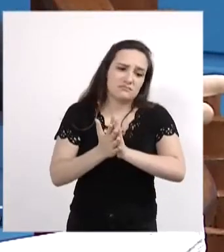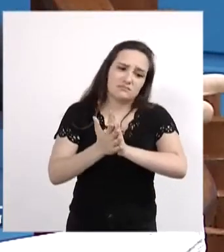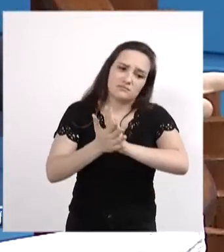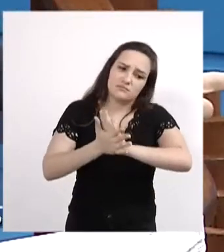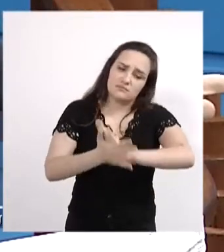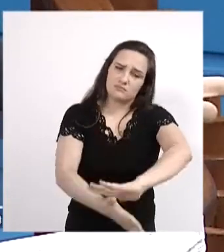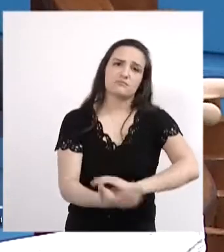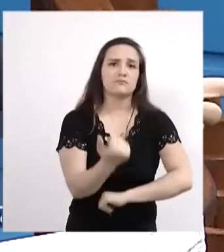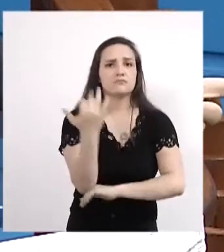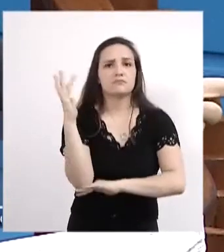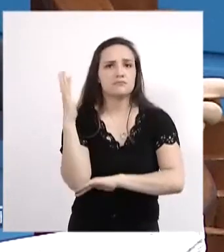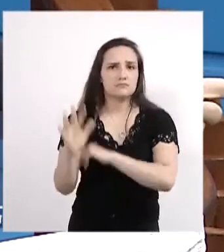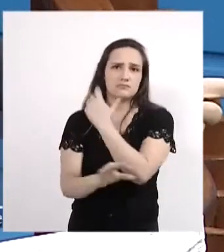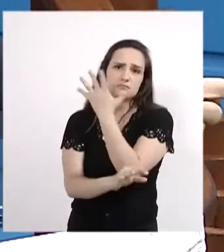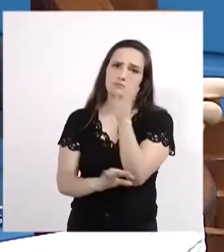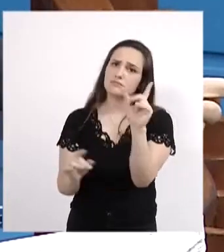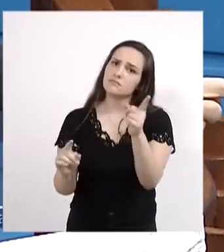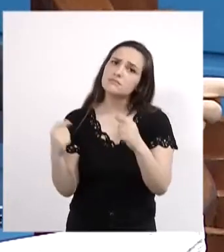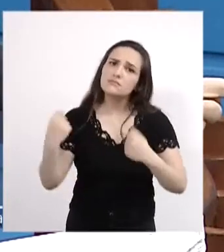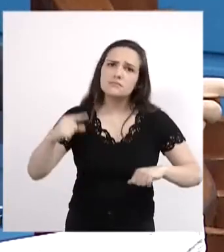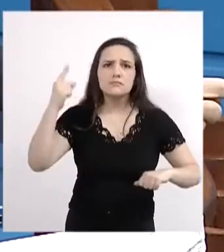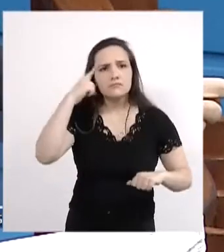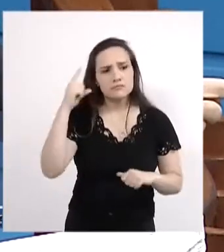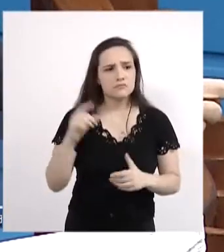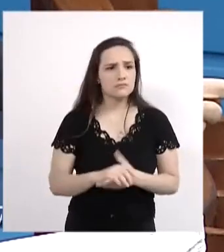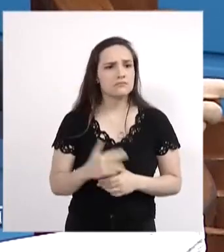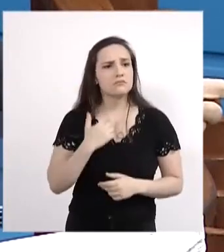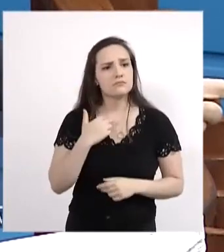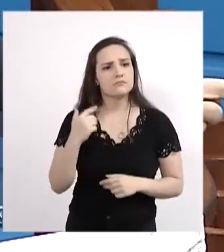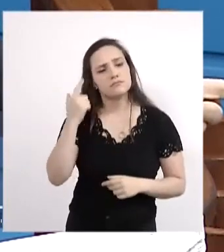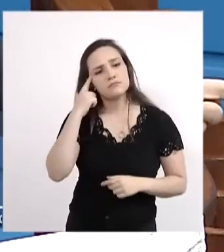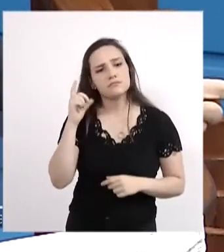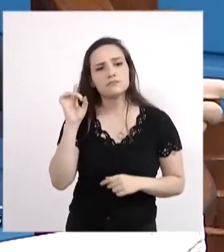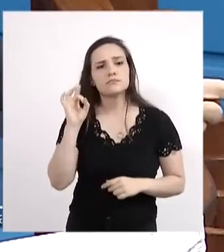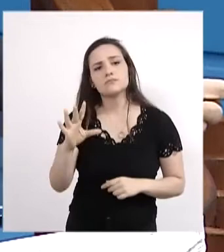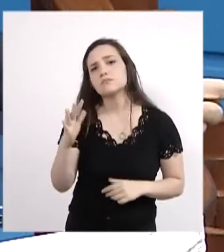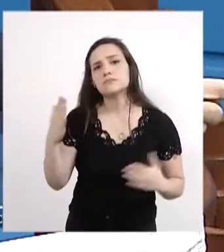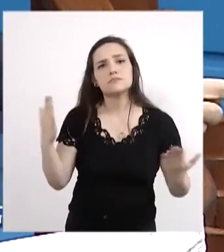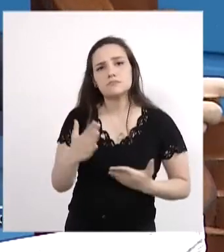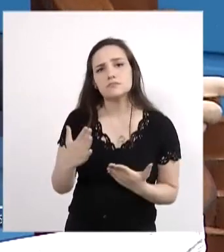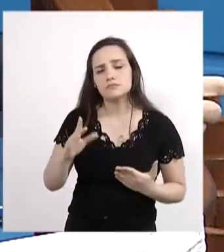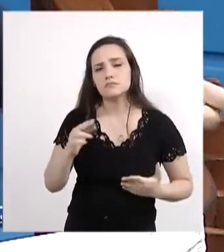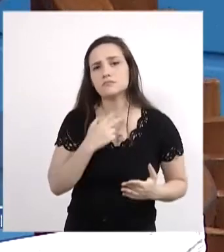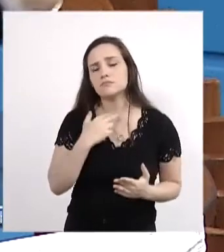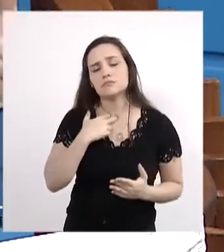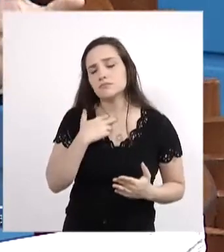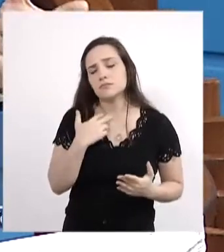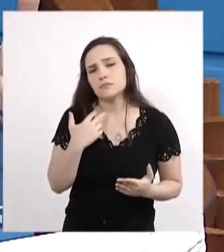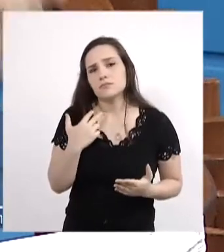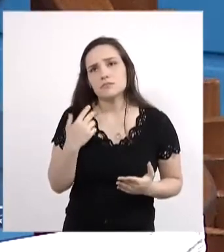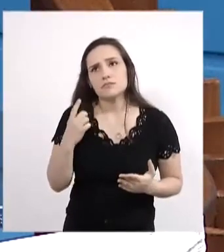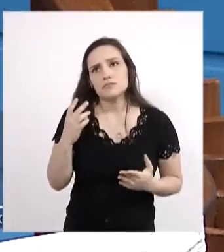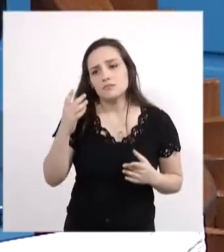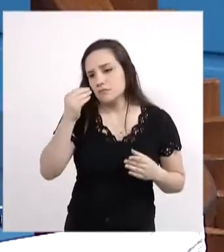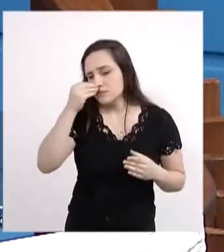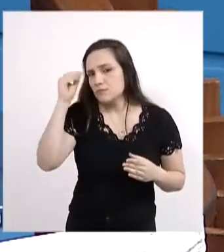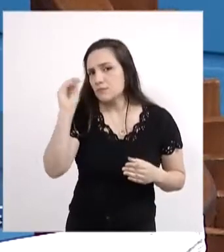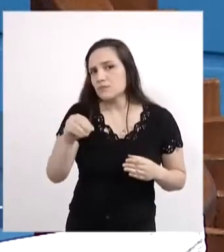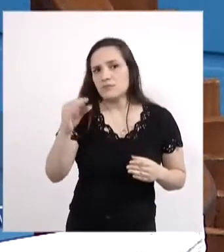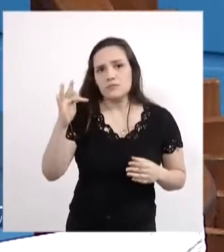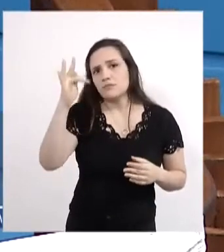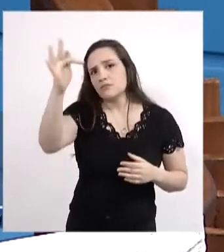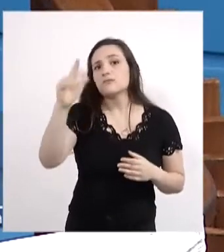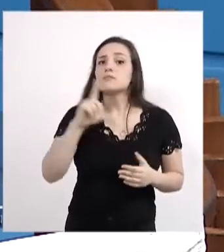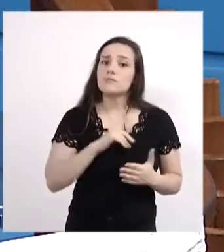biomas. Nós temos que pensar nisso. Não pode ser uma medida inconsequente dessa. Pô, existe